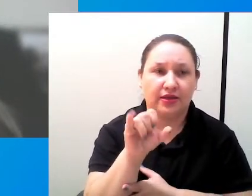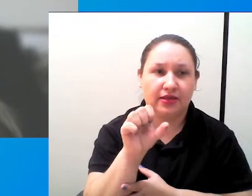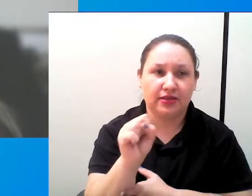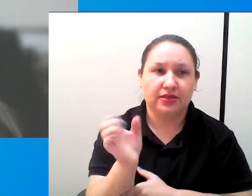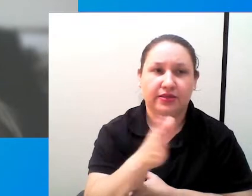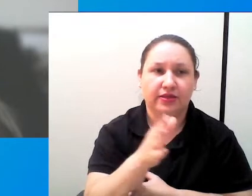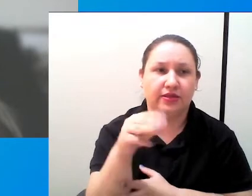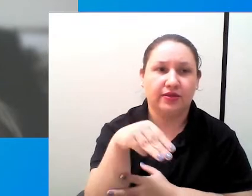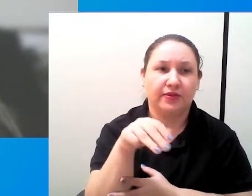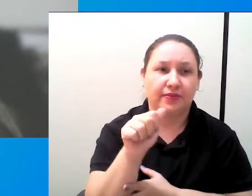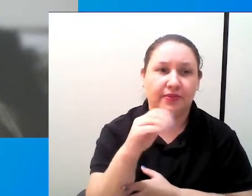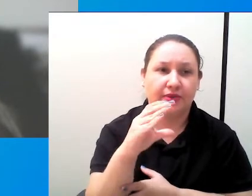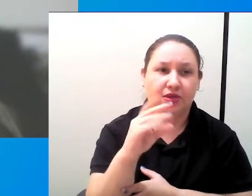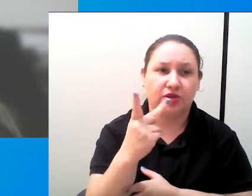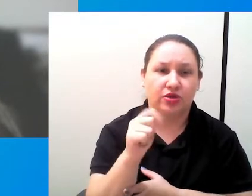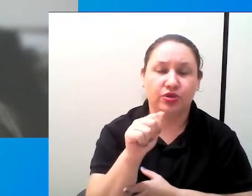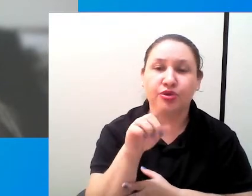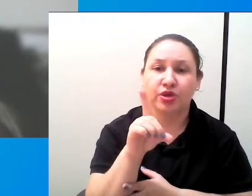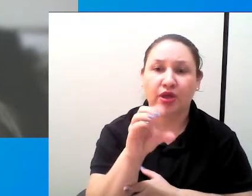vontade. Obrigada.